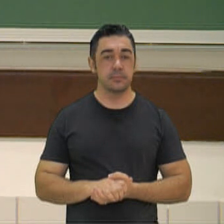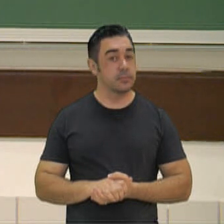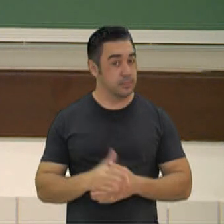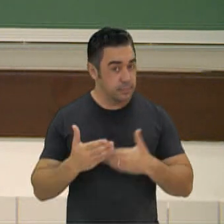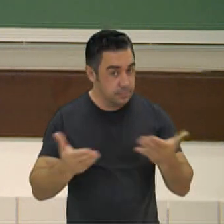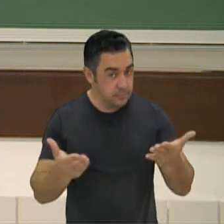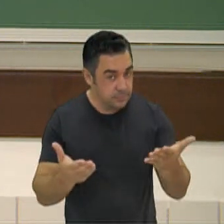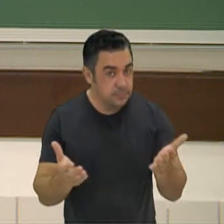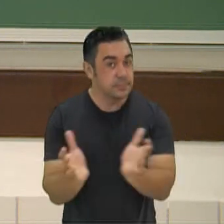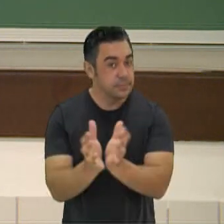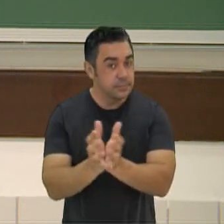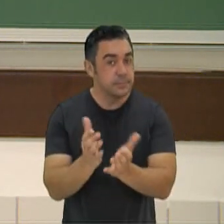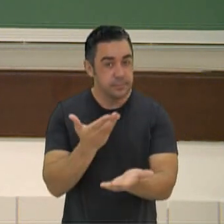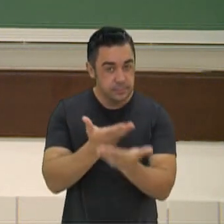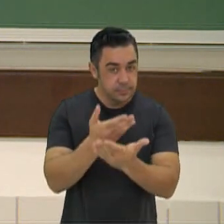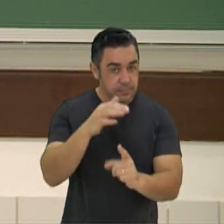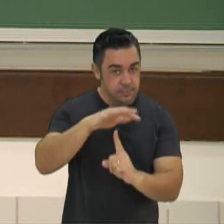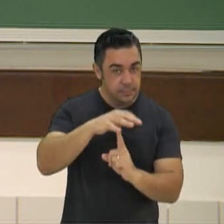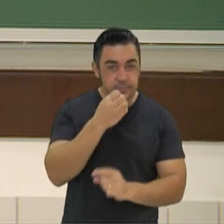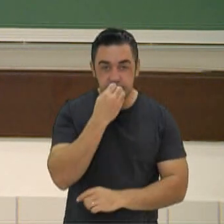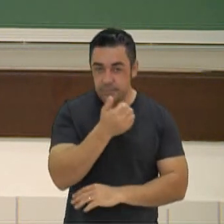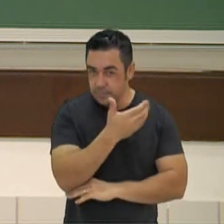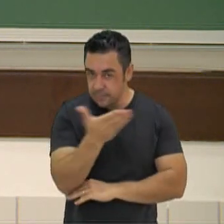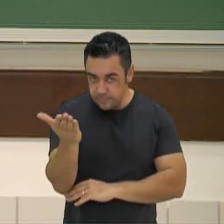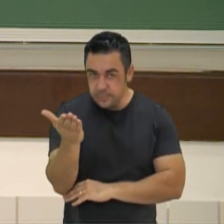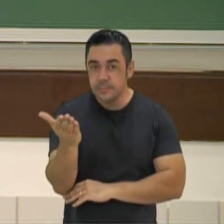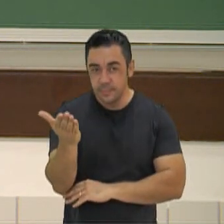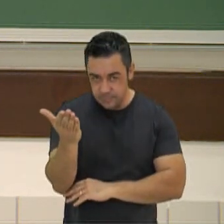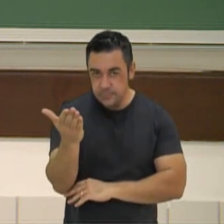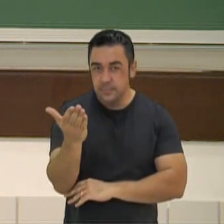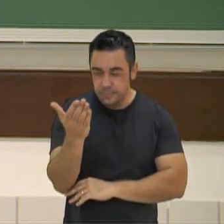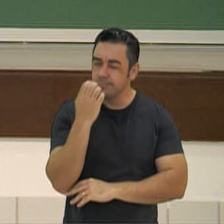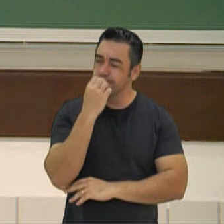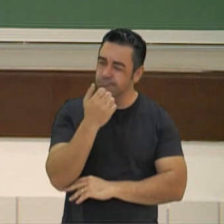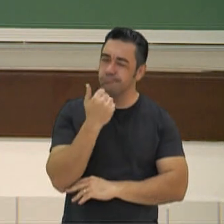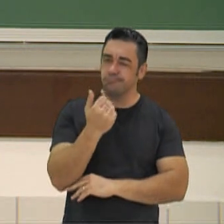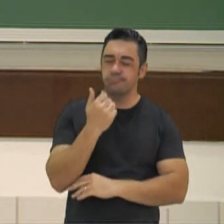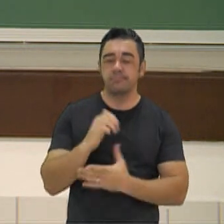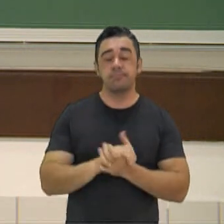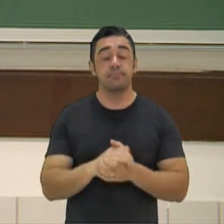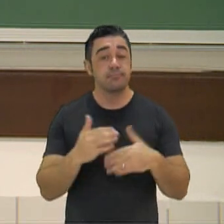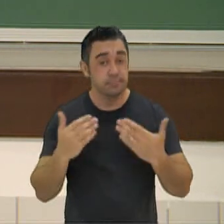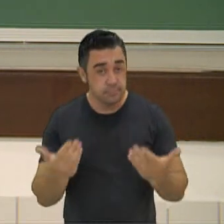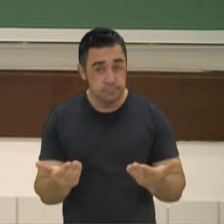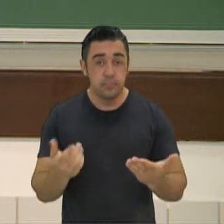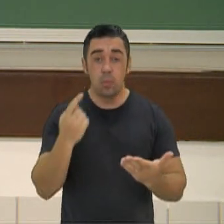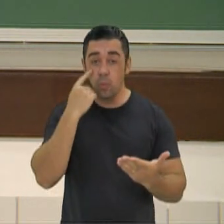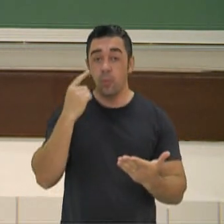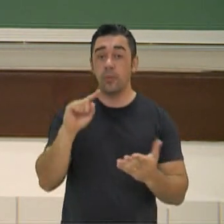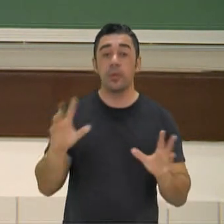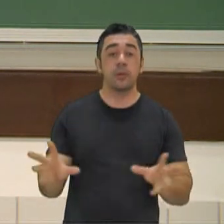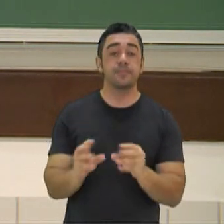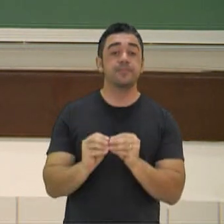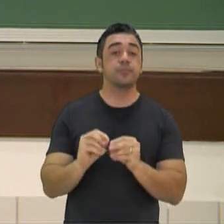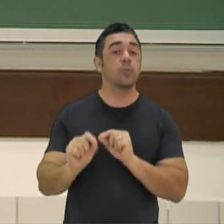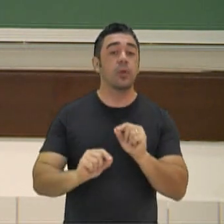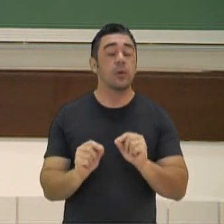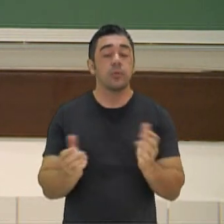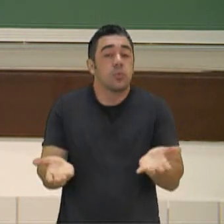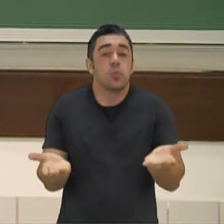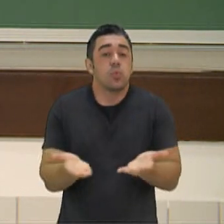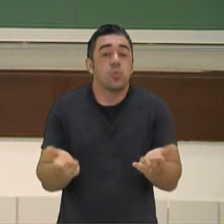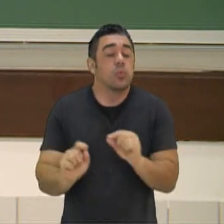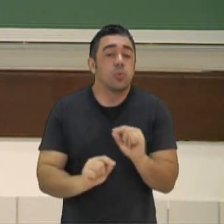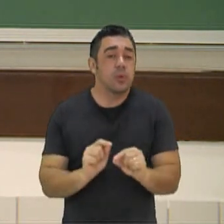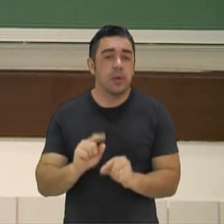Salve, salve, galerinha do Aula Paraná! Tudo beleza com vocês? Tudo bom, né? Então, galera, nós vamos fazer uma revisãozinha hoje